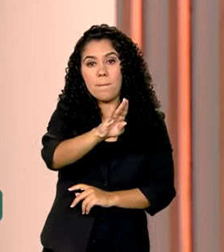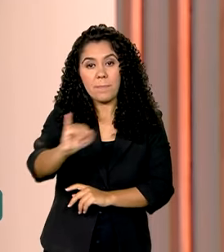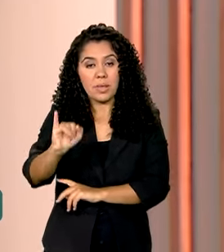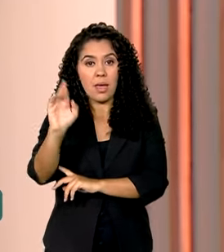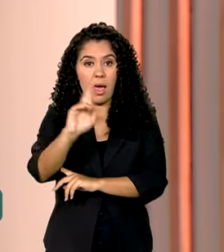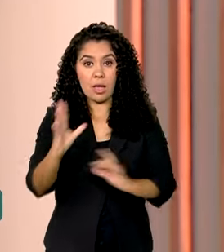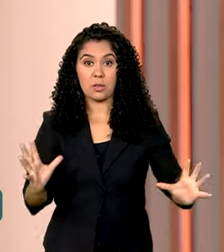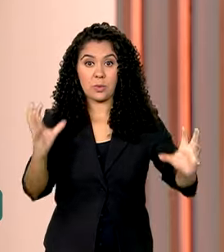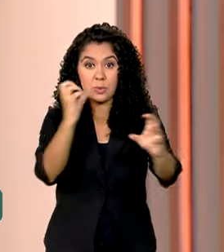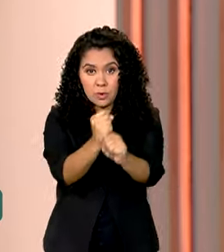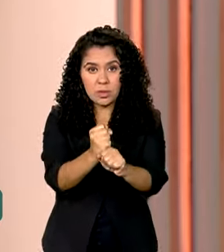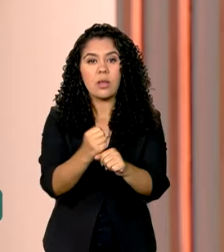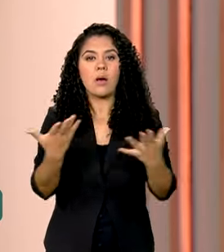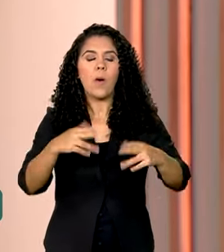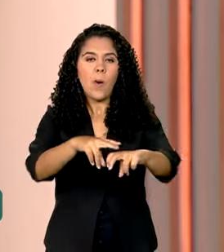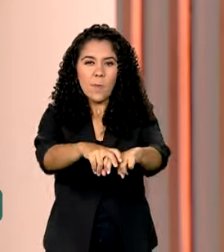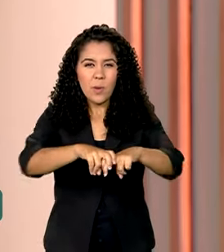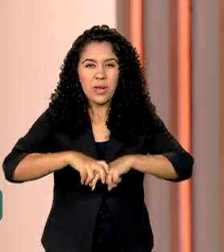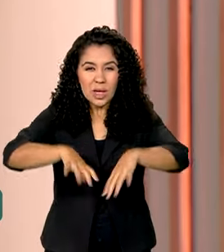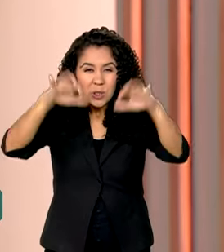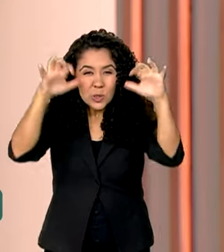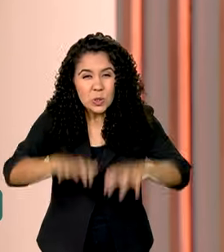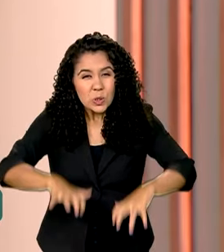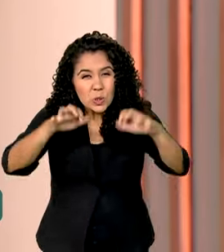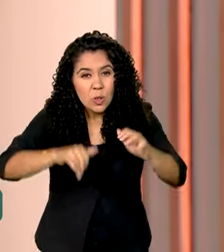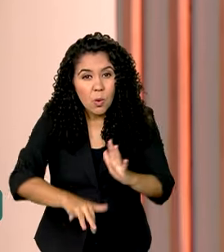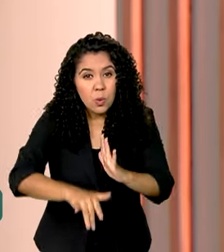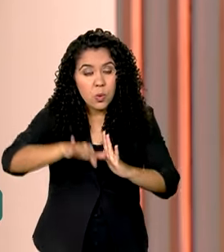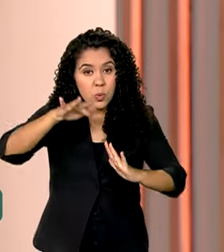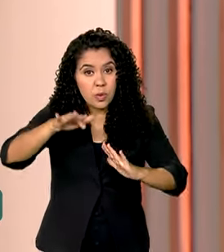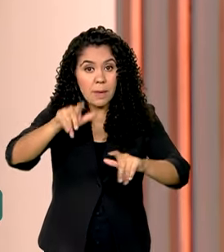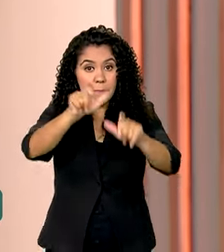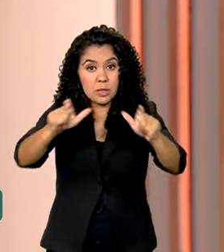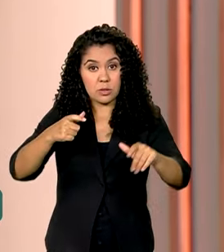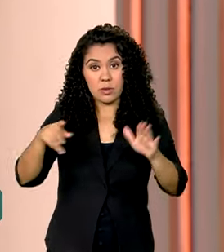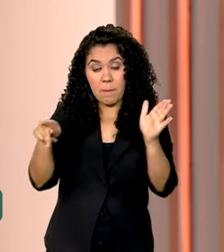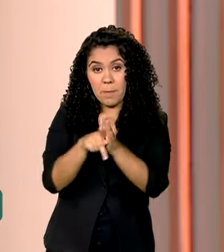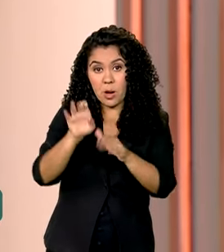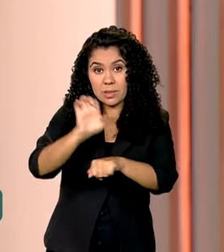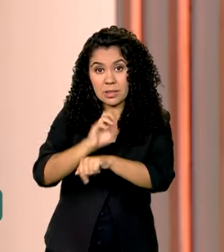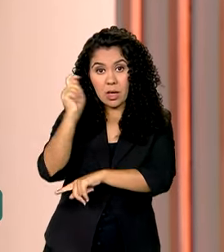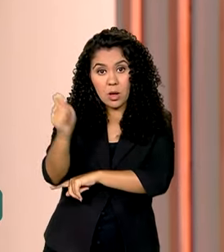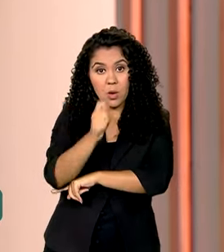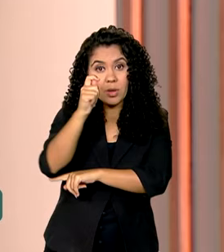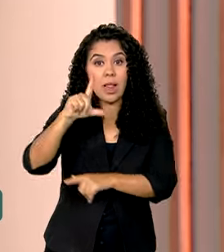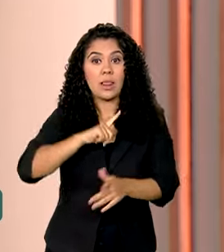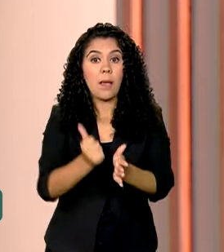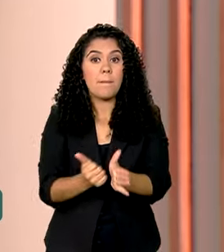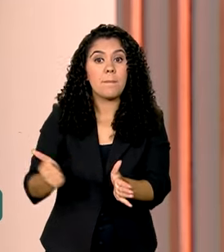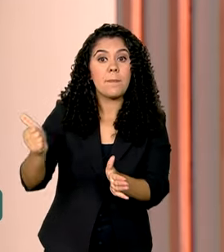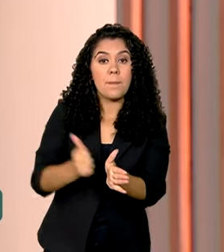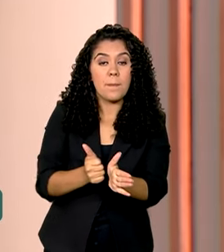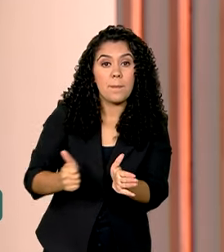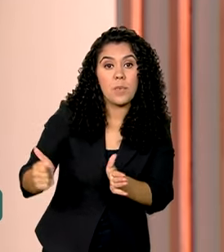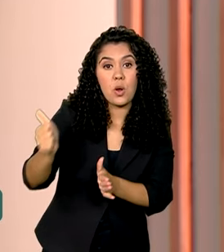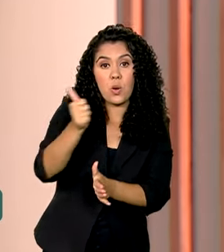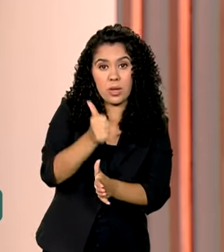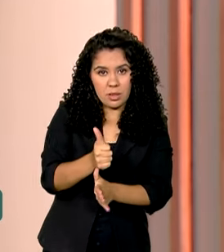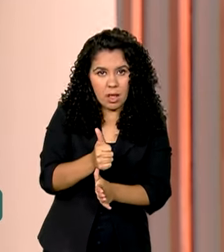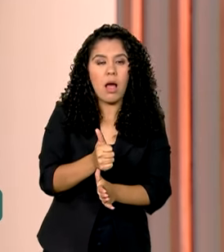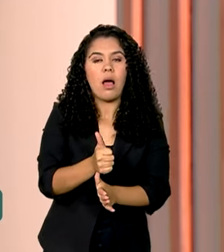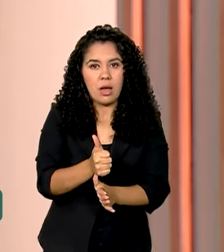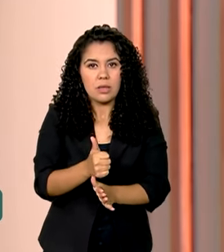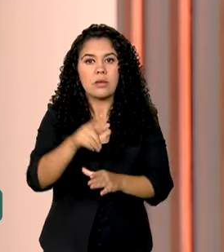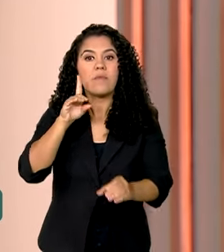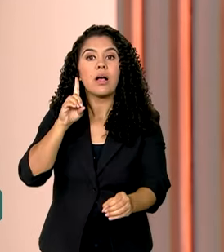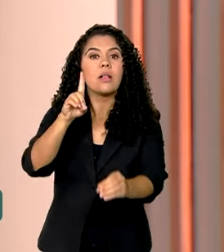de reais. Por causa das enchentes, contribuintes gaúchos têm prioridade neste lote. O depósito será feito na